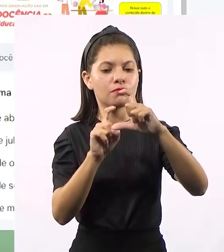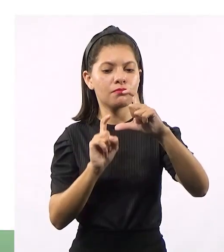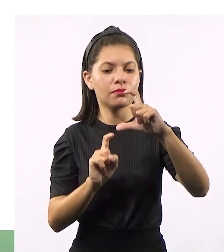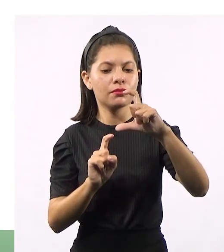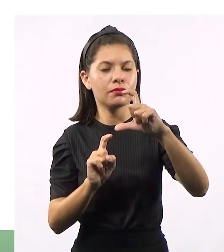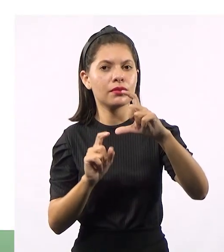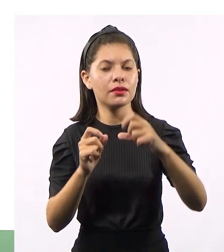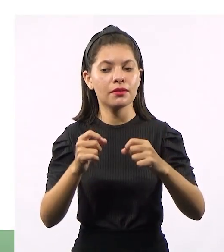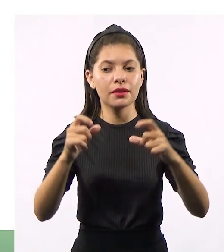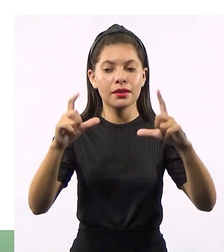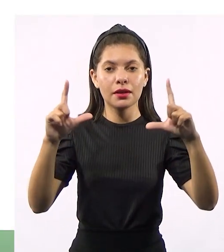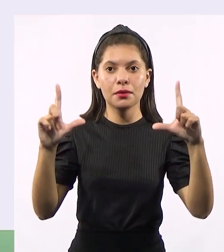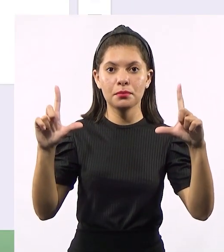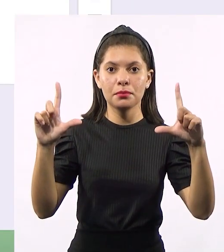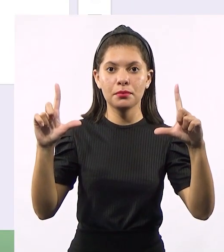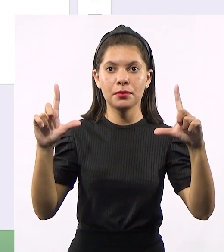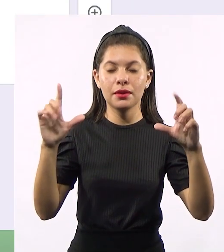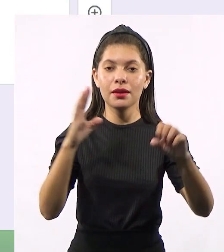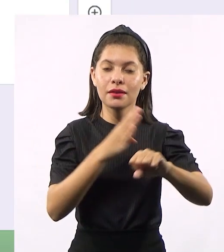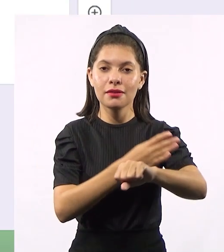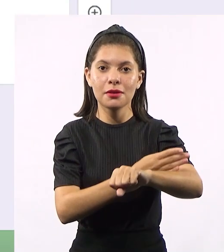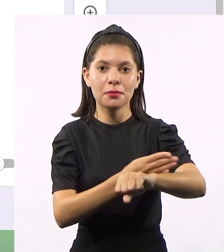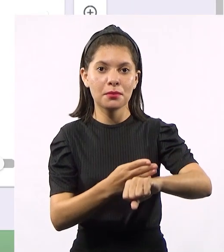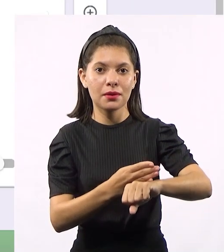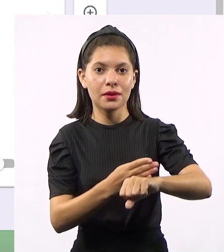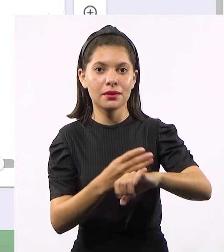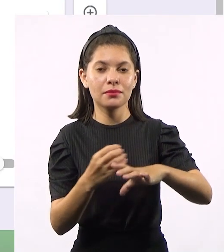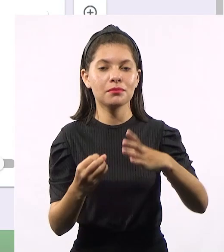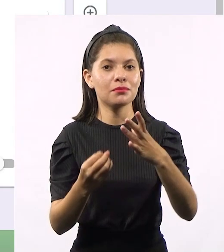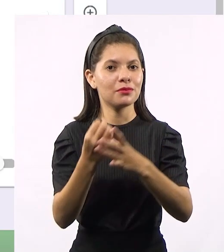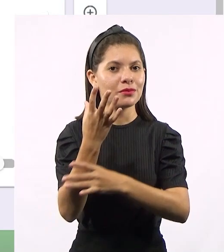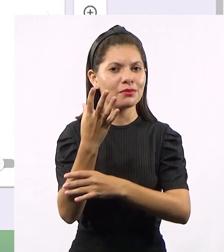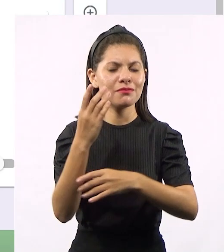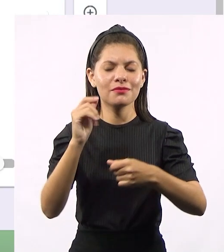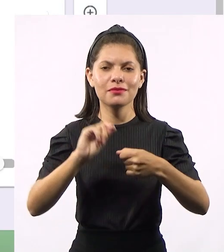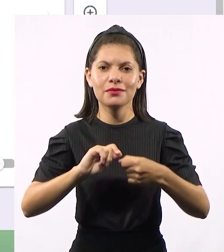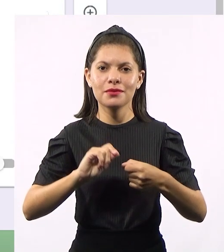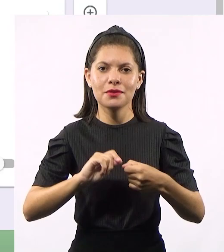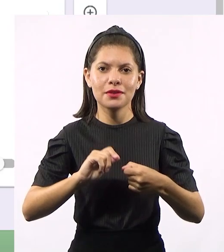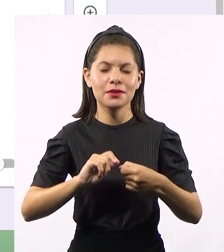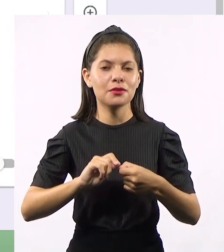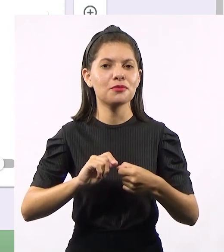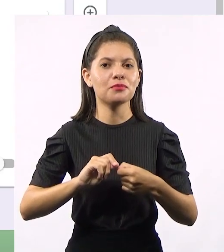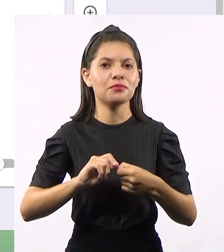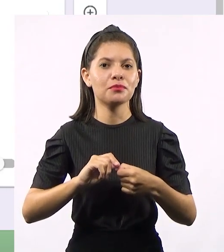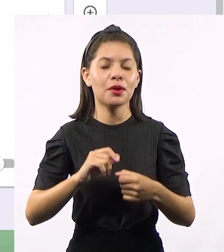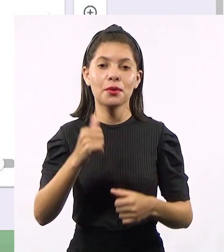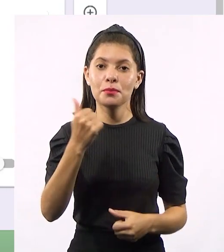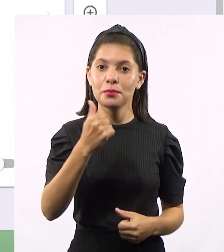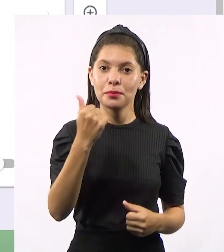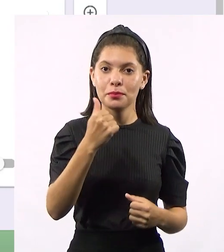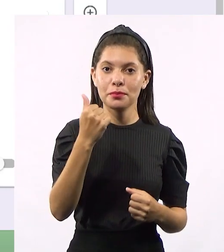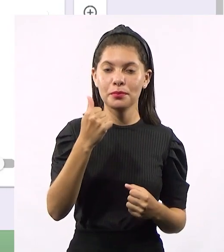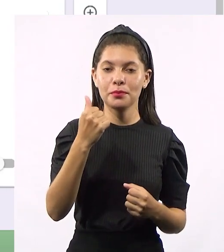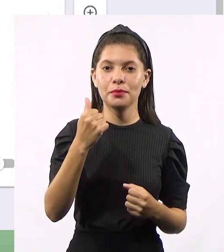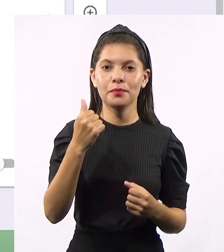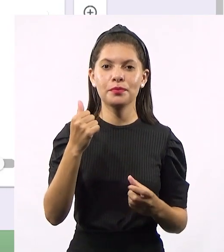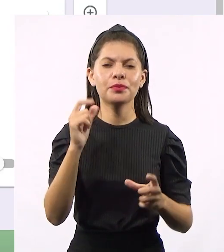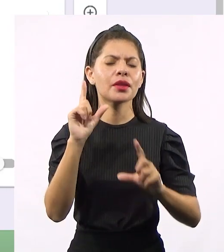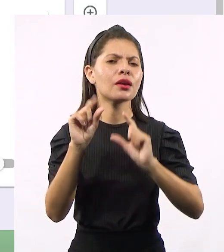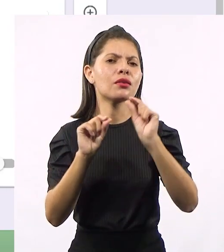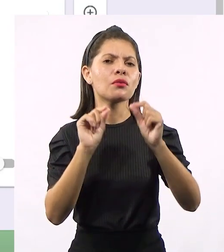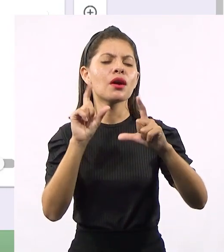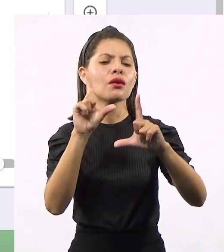formulário em branco para eu criar o meu primeiro formulário. Então, quais são as opções que eu tenho para criar um